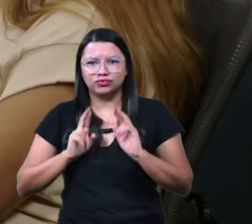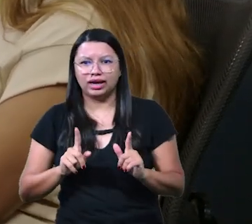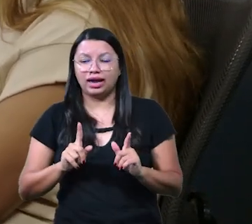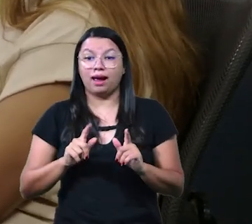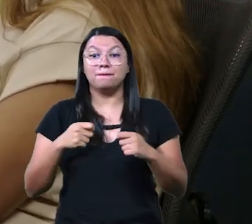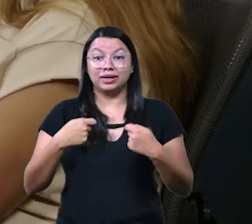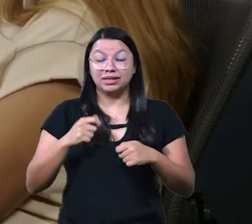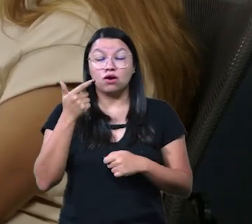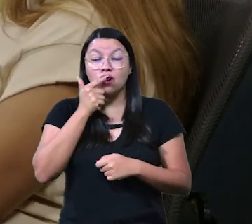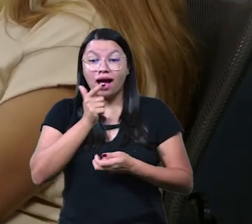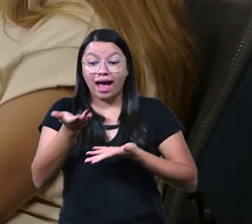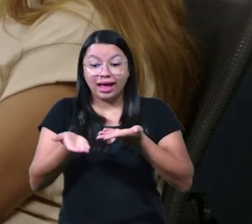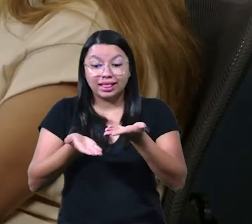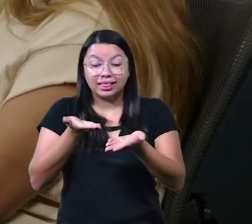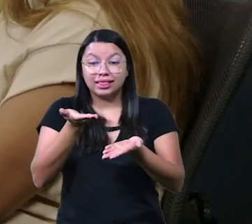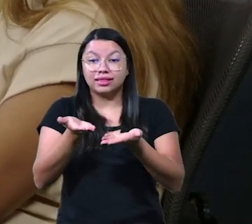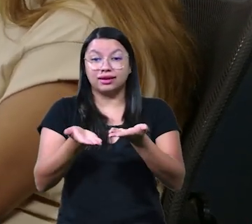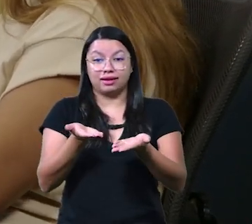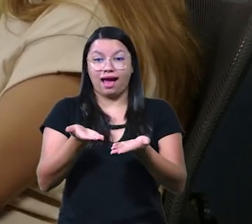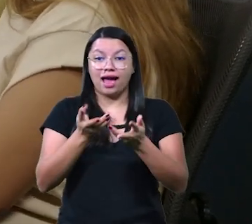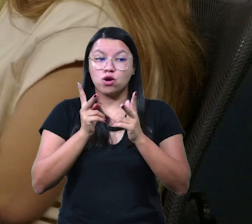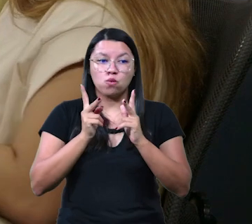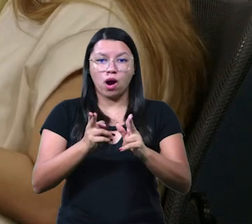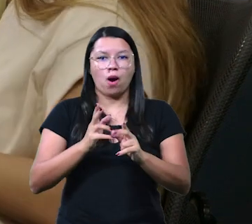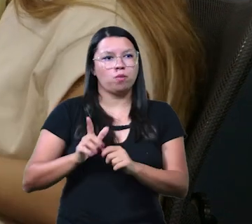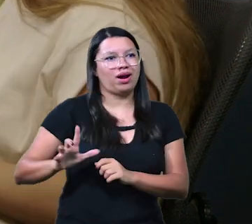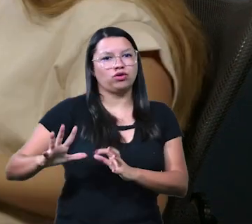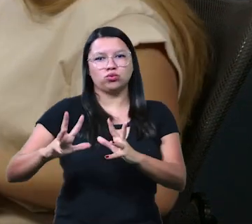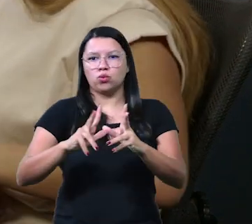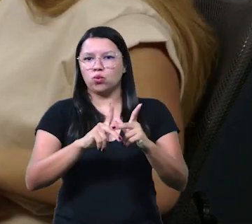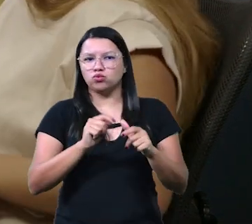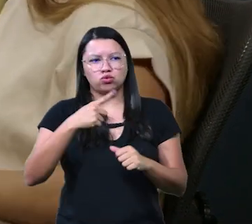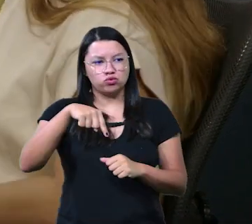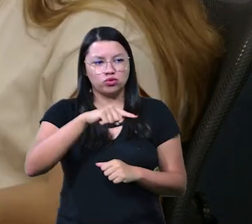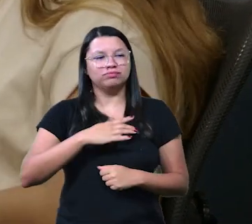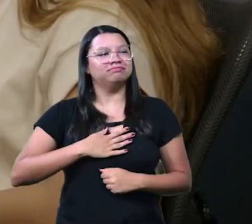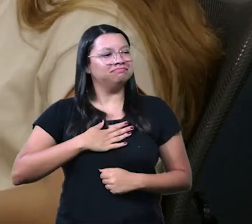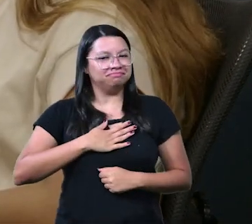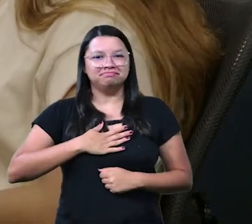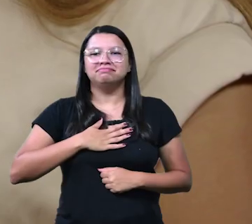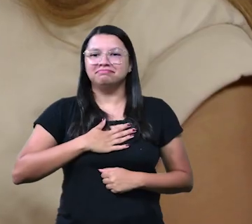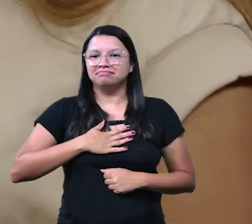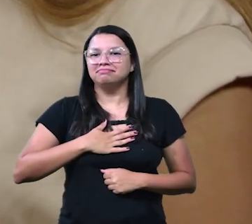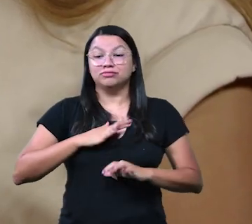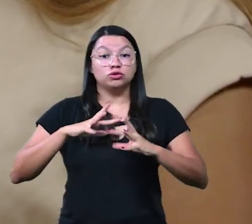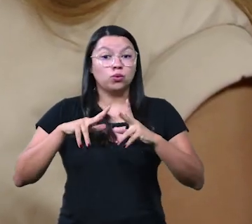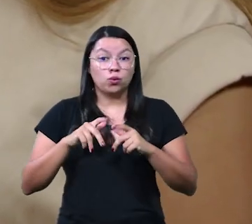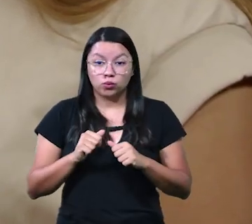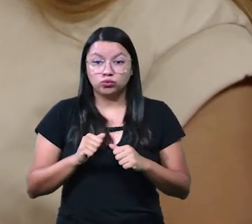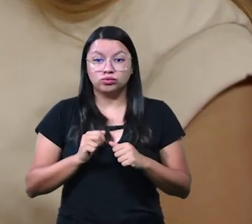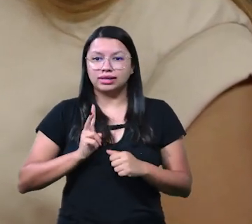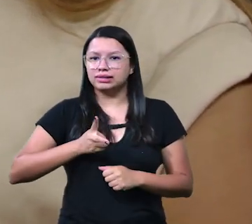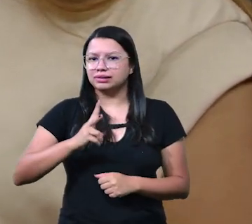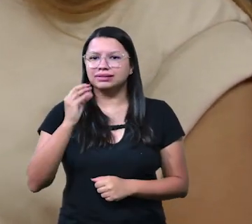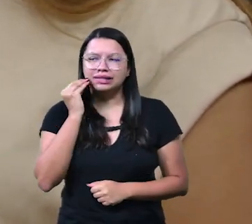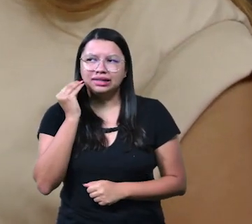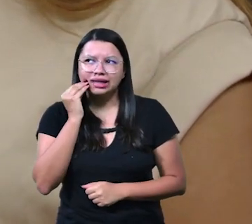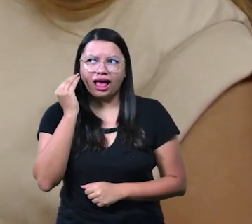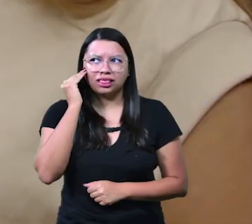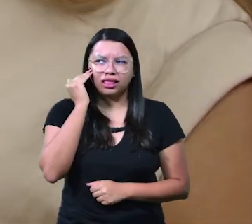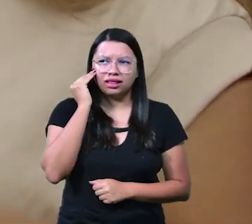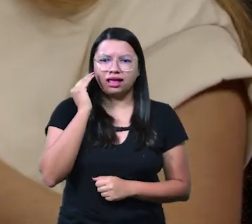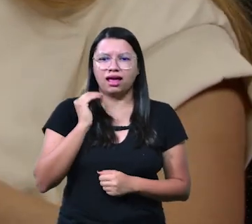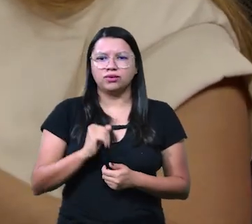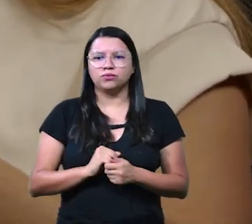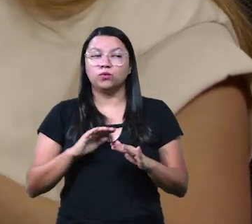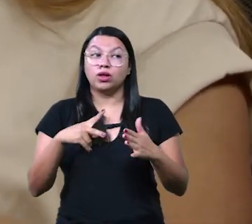mesmo serviço para todos de forma igual, deixar todos satisfeitos e sempre tentar entender, tanto